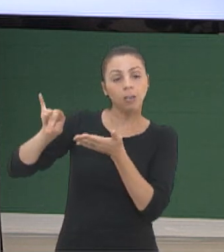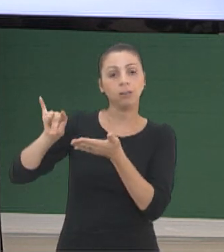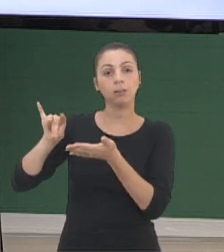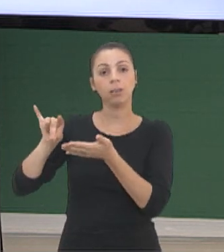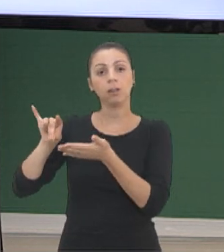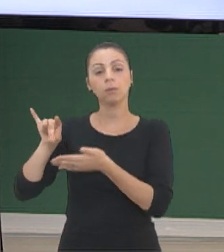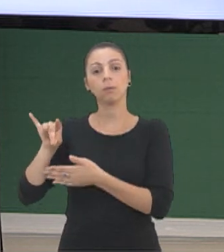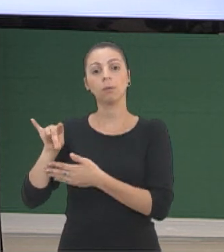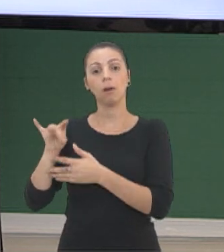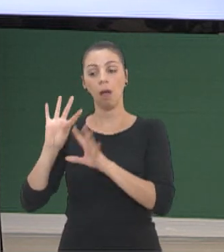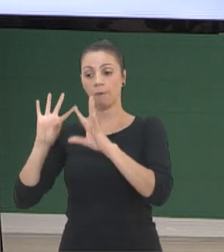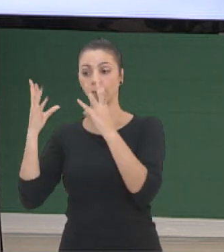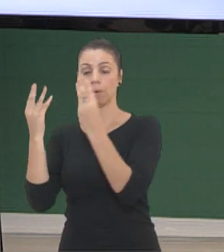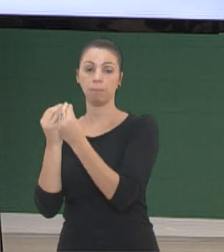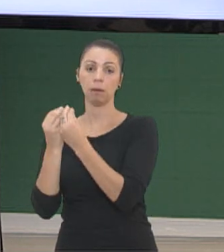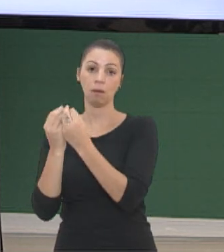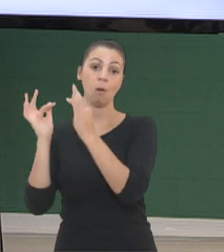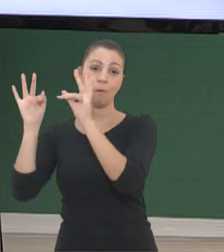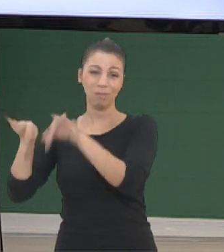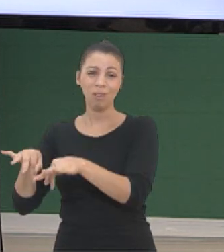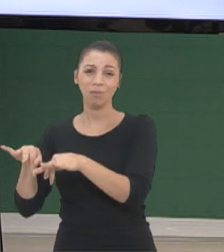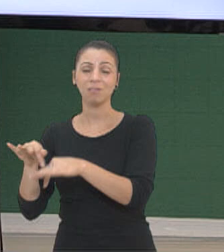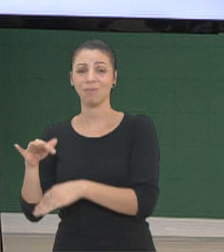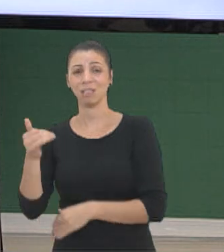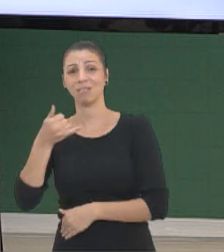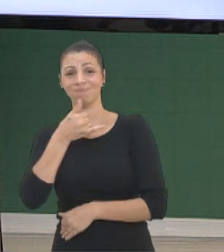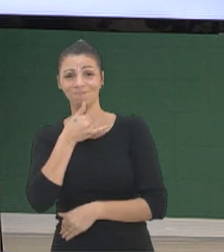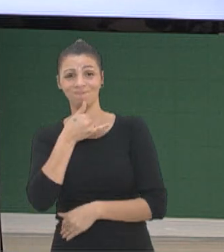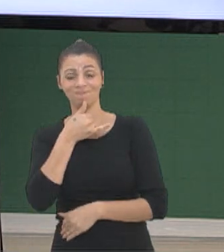perceber que o final dele vai ser trágico.